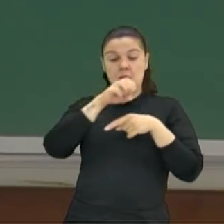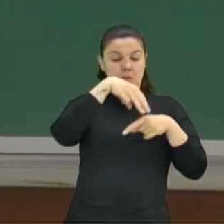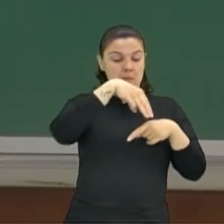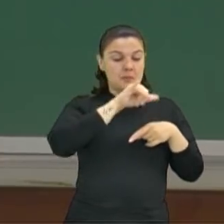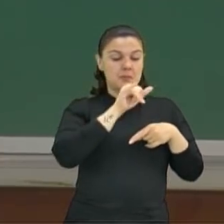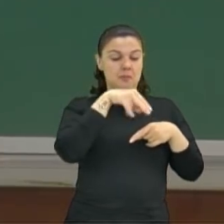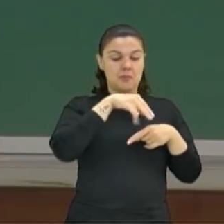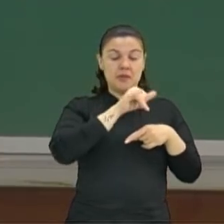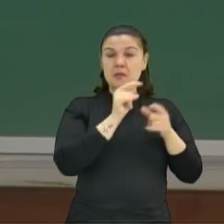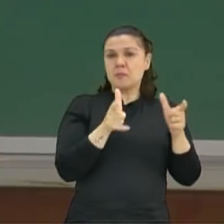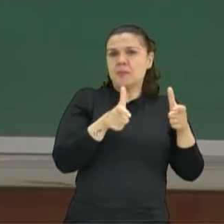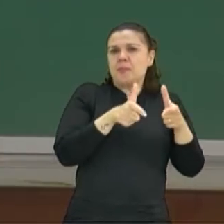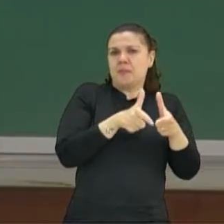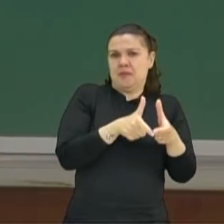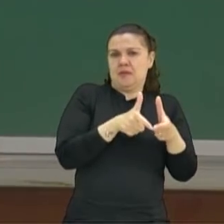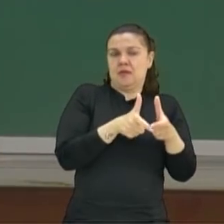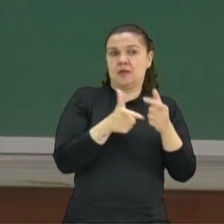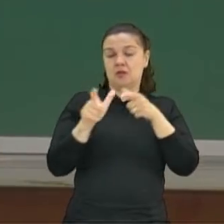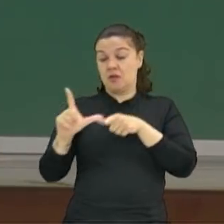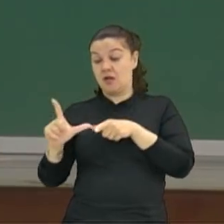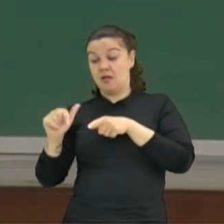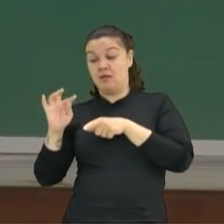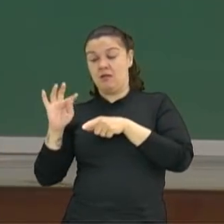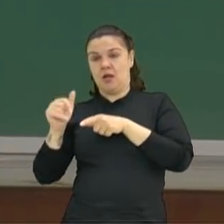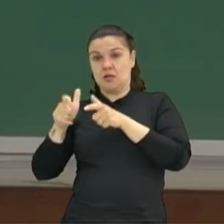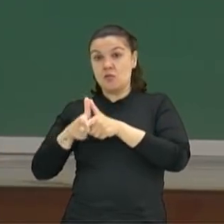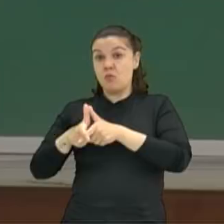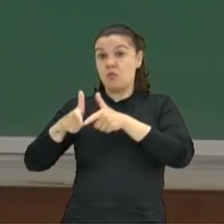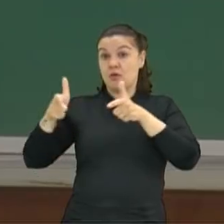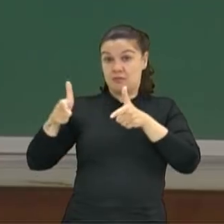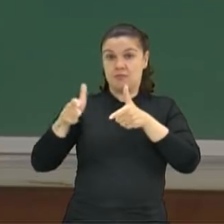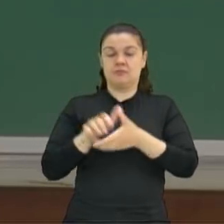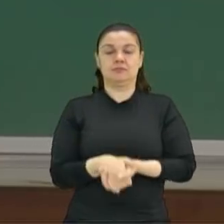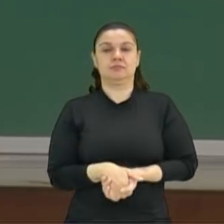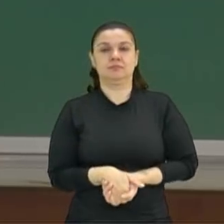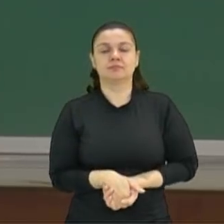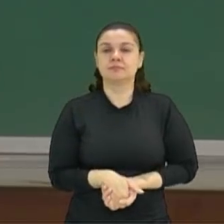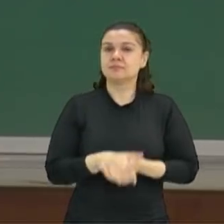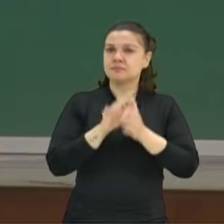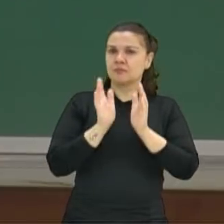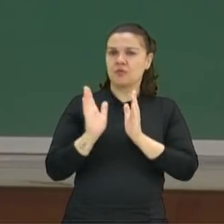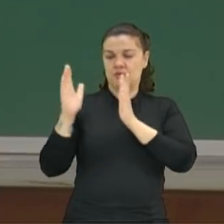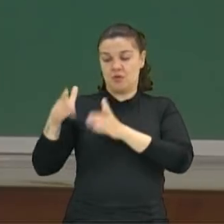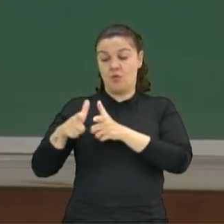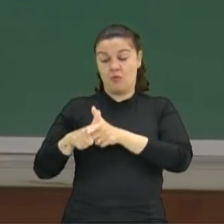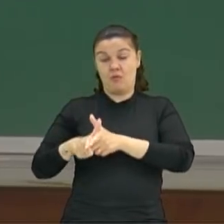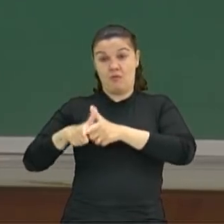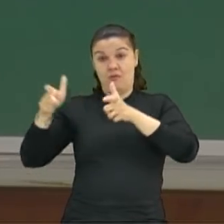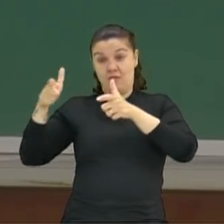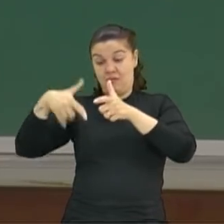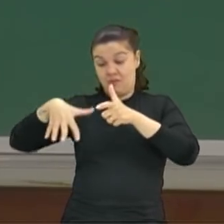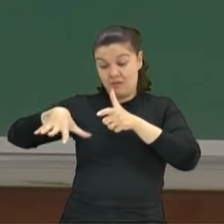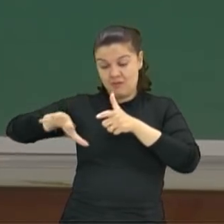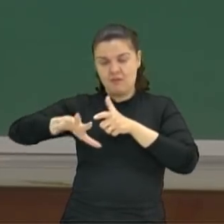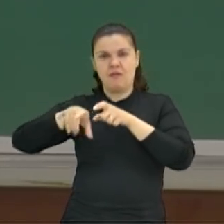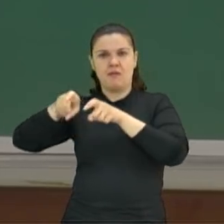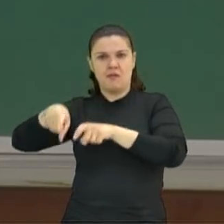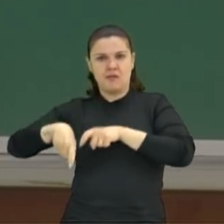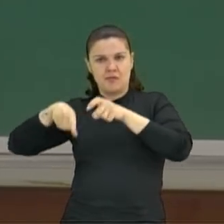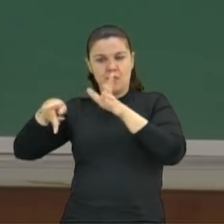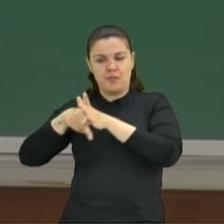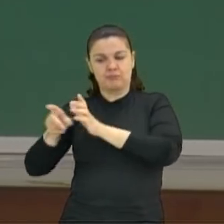Minifúndio, pequena propriedade. Latifúndio, grande propriedade. Latifúndio,